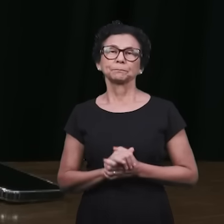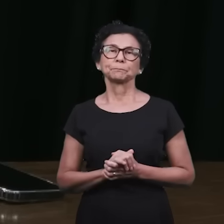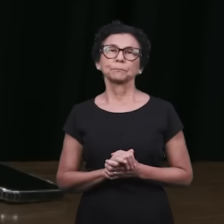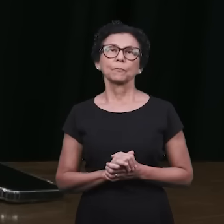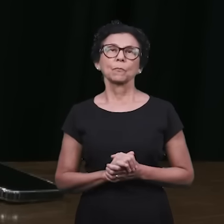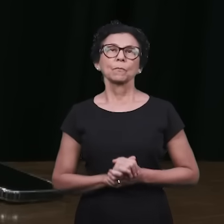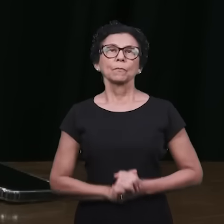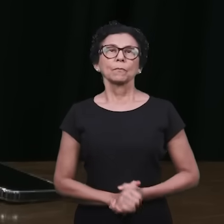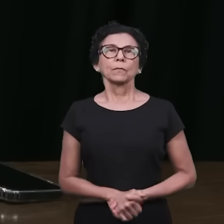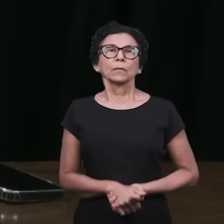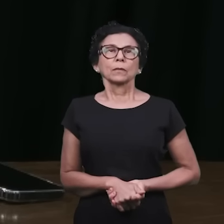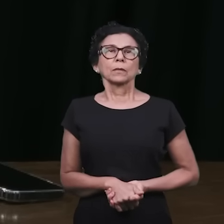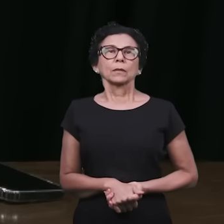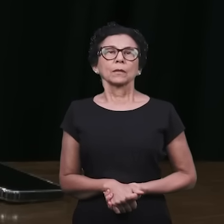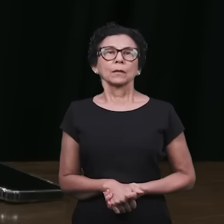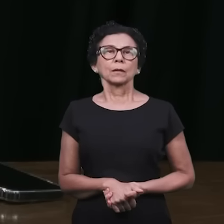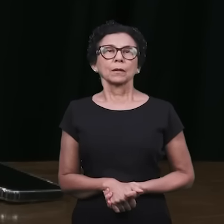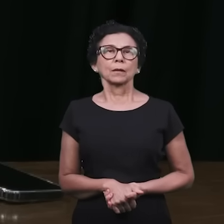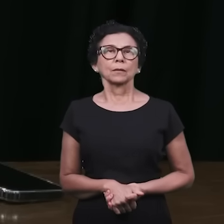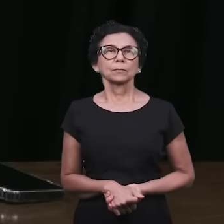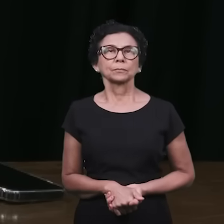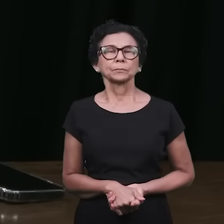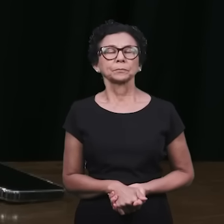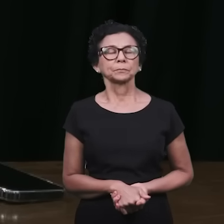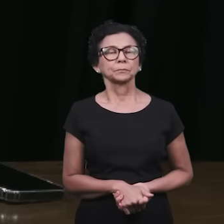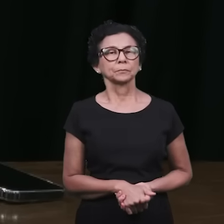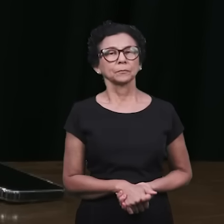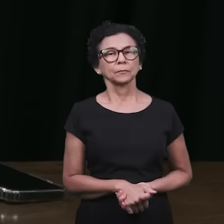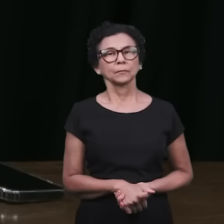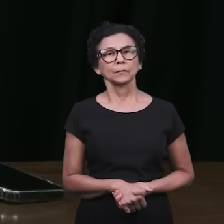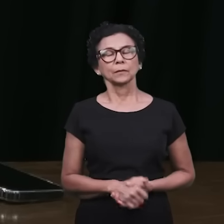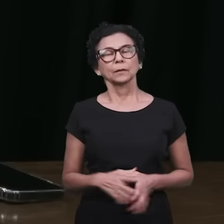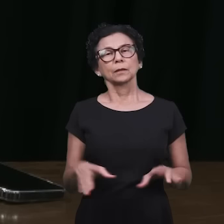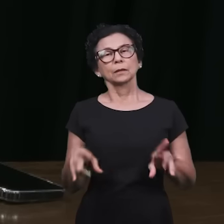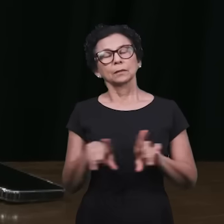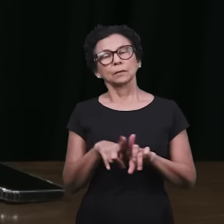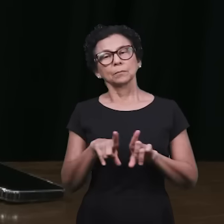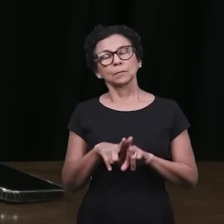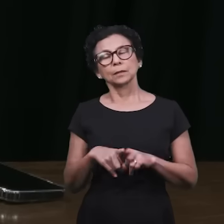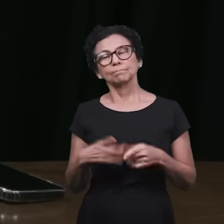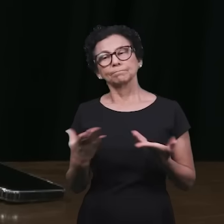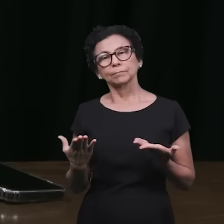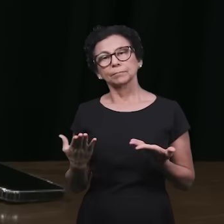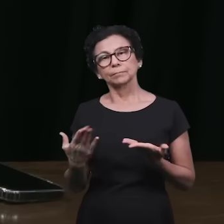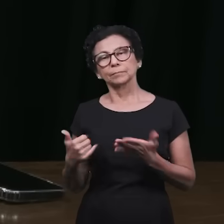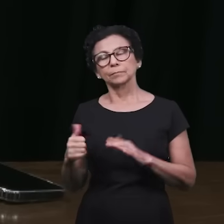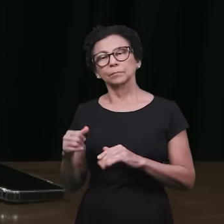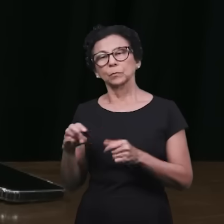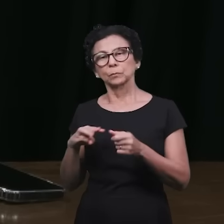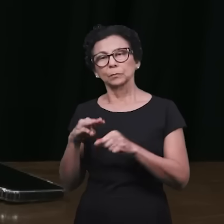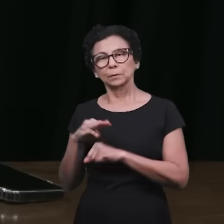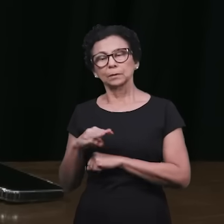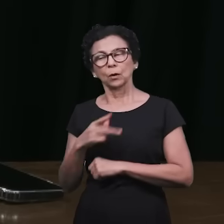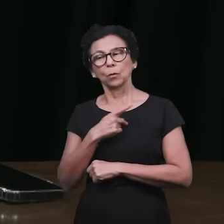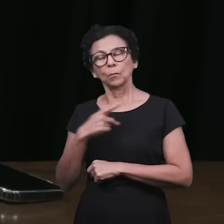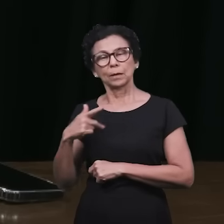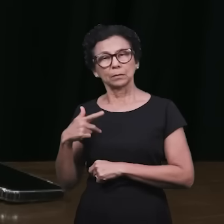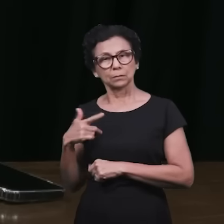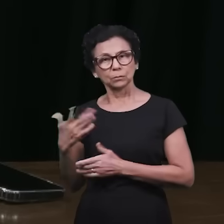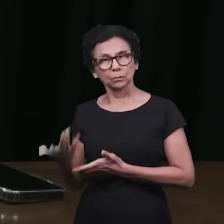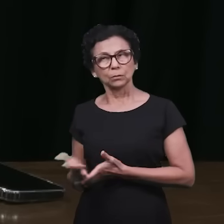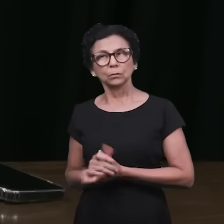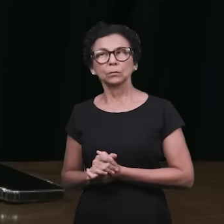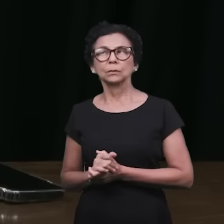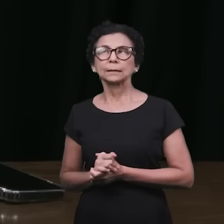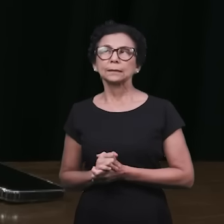vezes cabe ao ministério local alguma conversa, direcionamento,